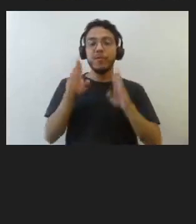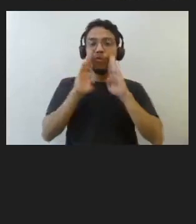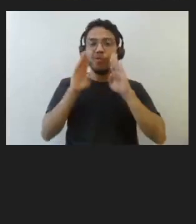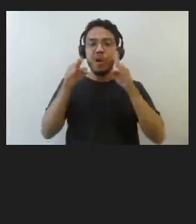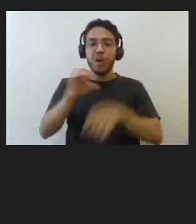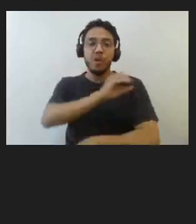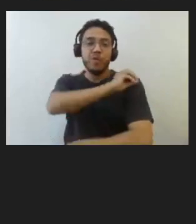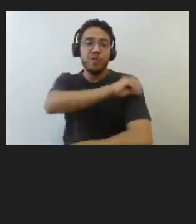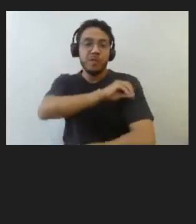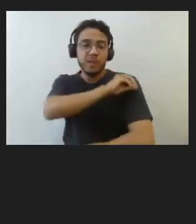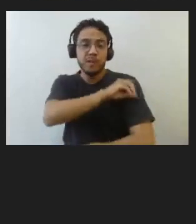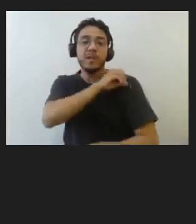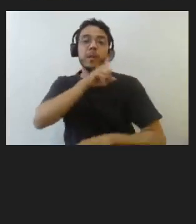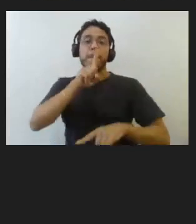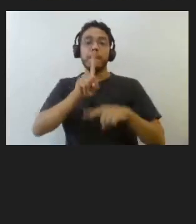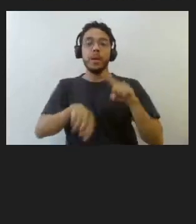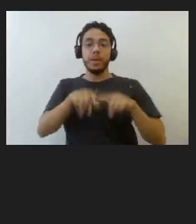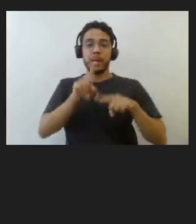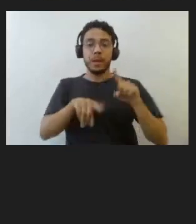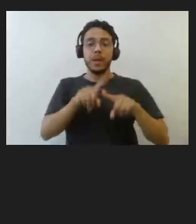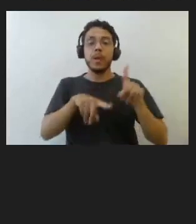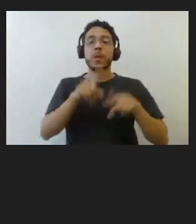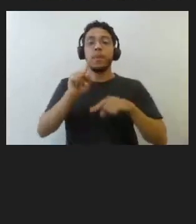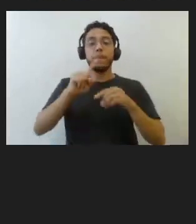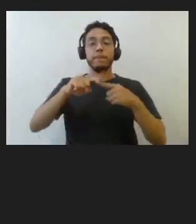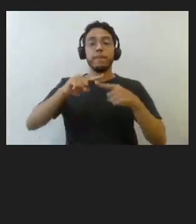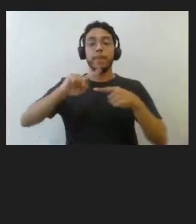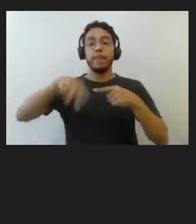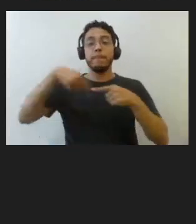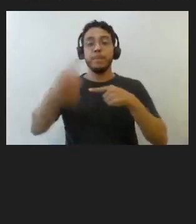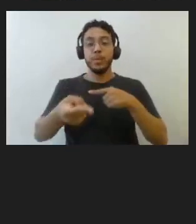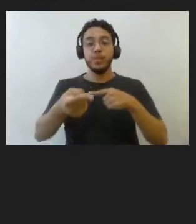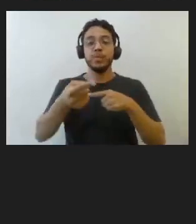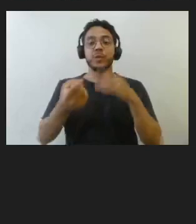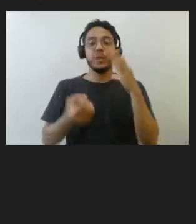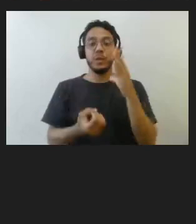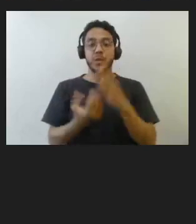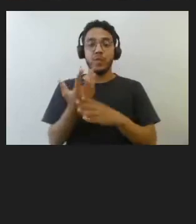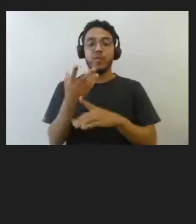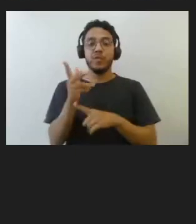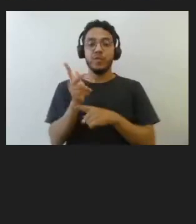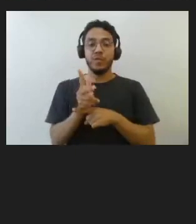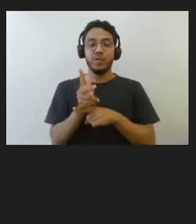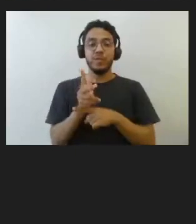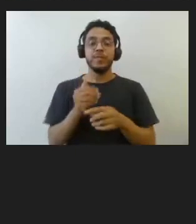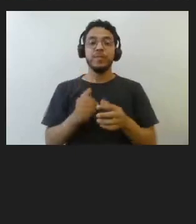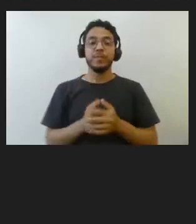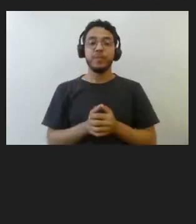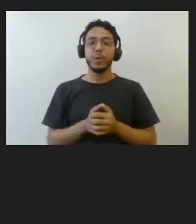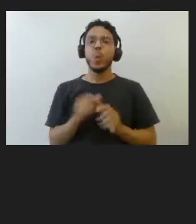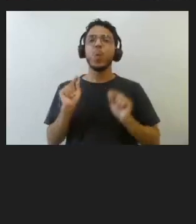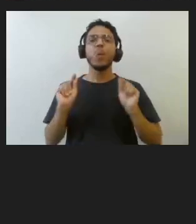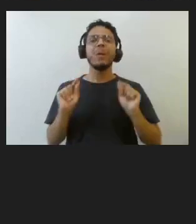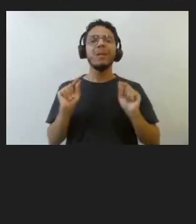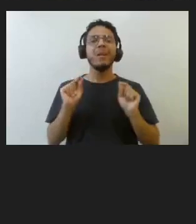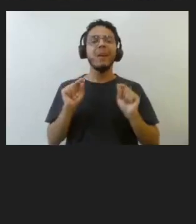de recursos de pós-produção, tá? Então, o que é a pré-produção? A pré-produção,